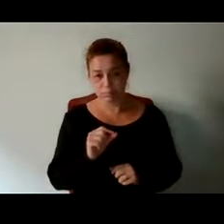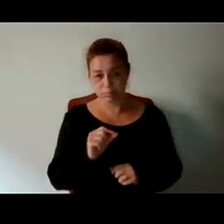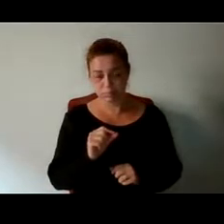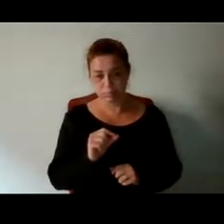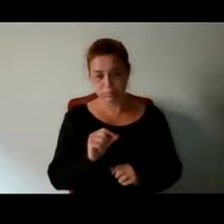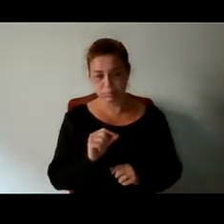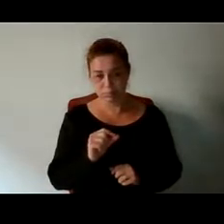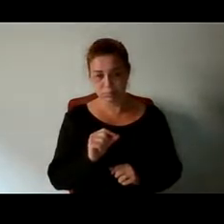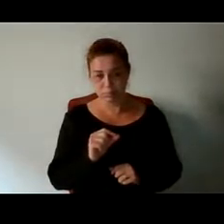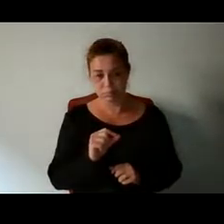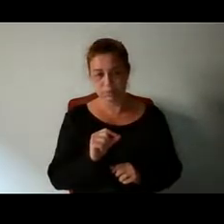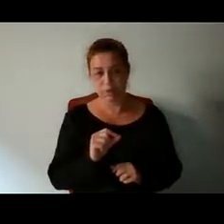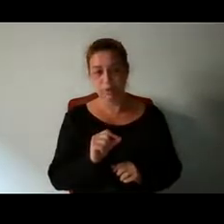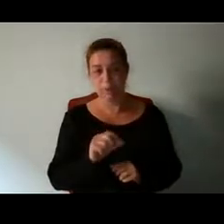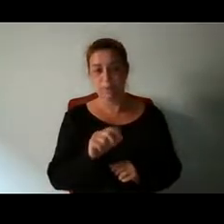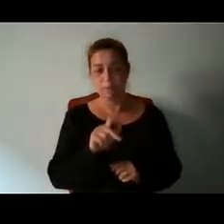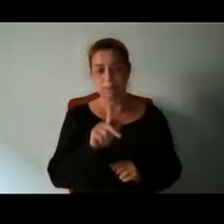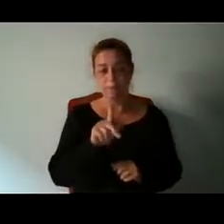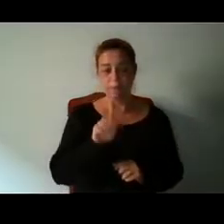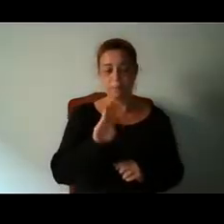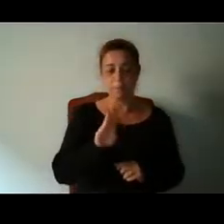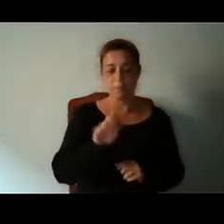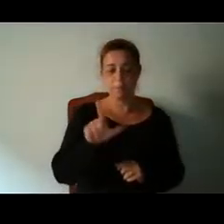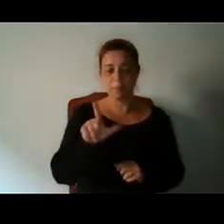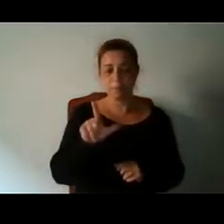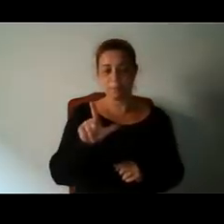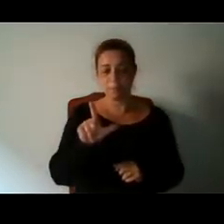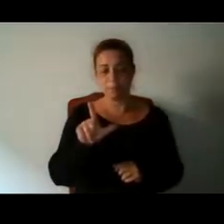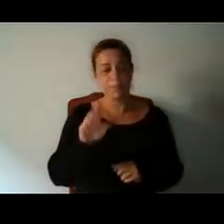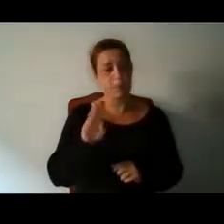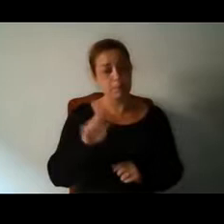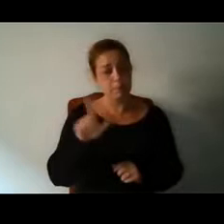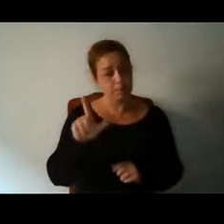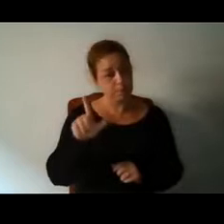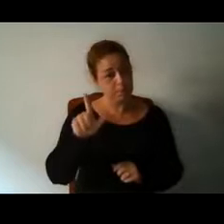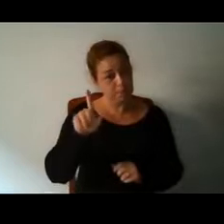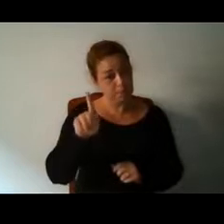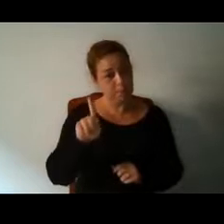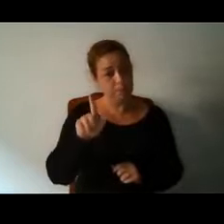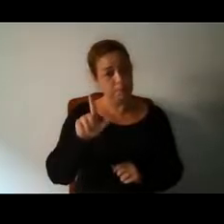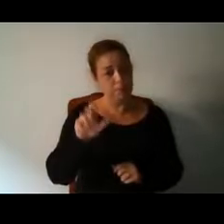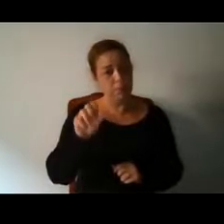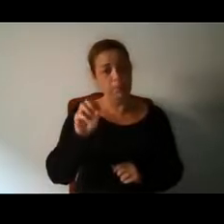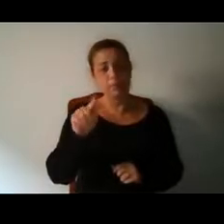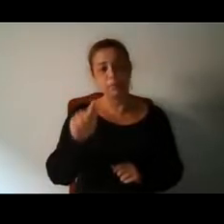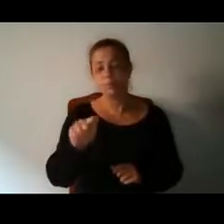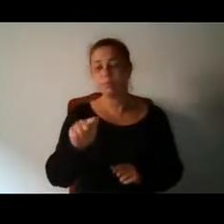um blog, né? Você clicando em uma das marcações, você vai ver o blog da Doris, essa bonequinha